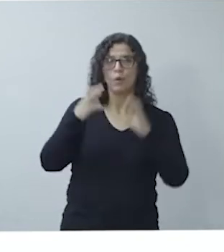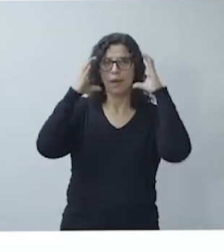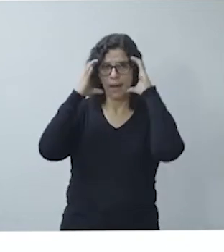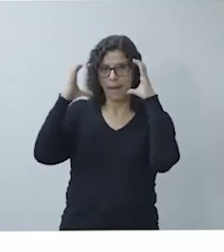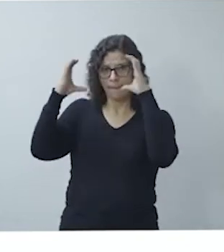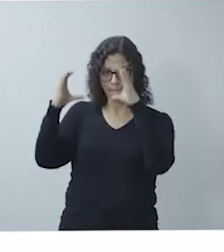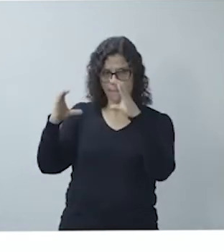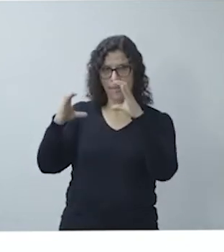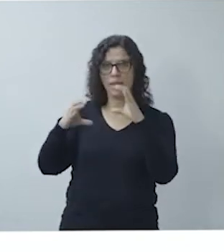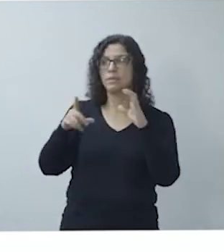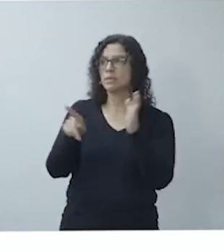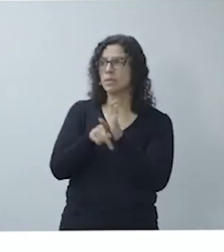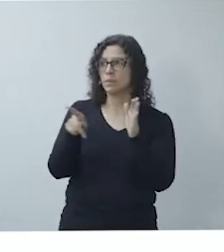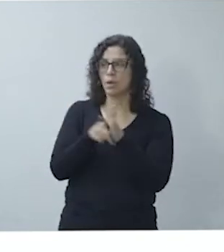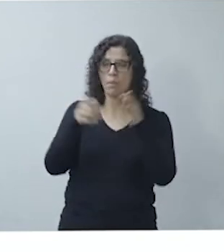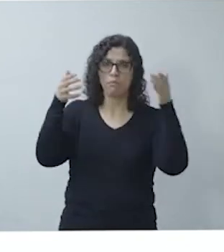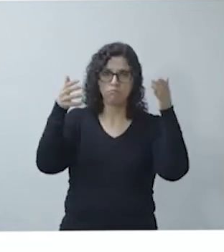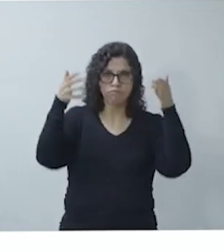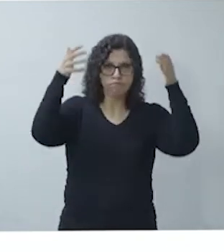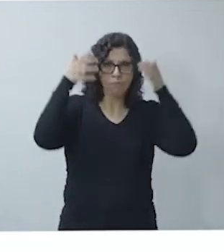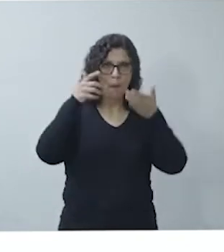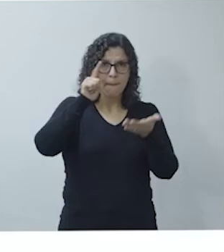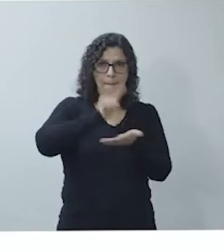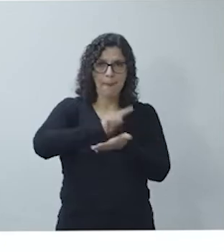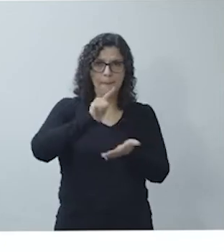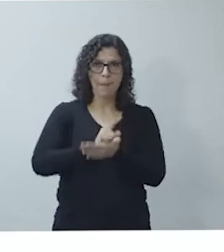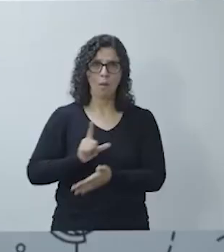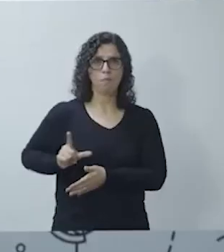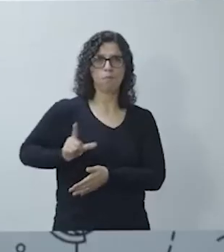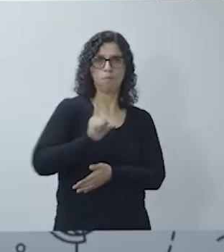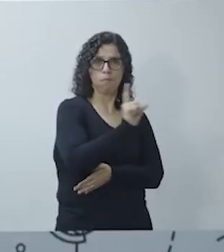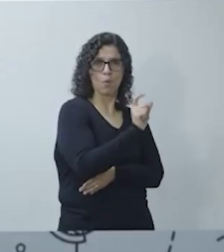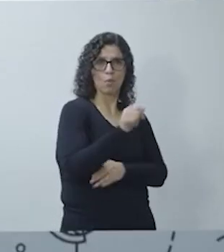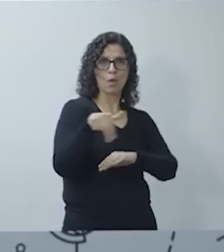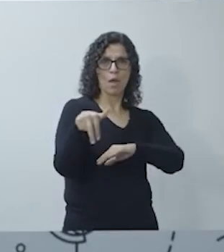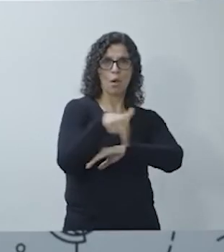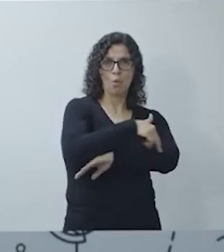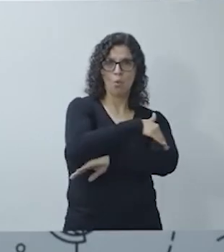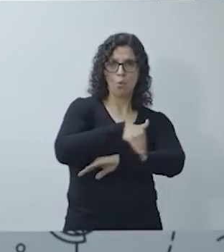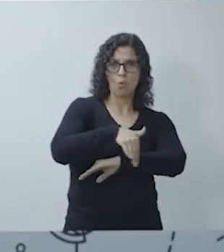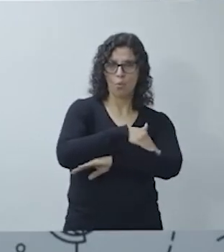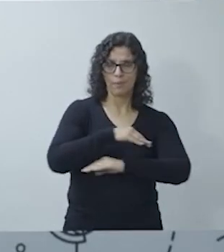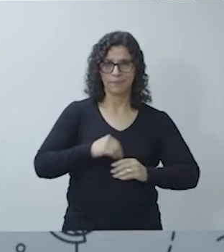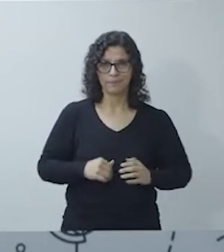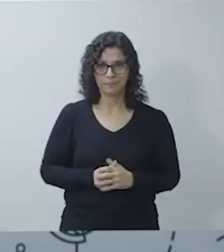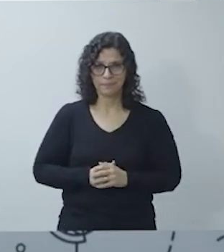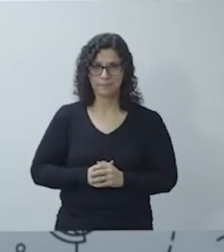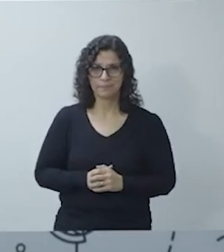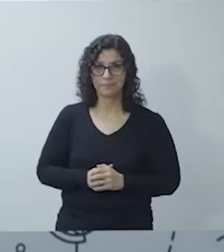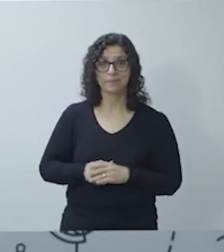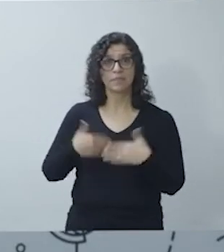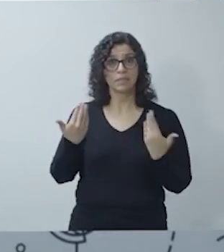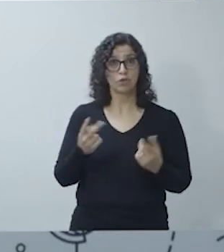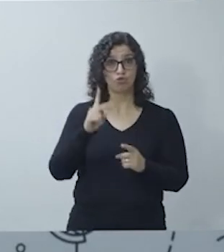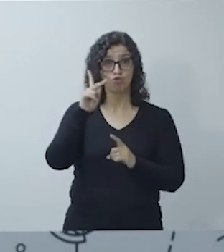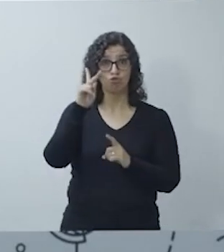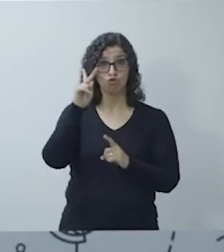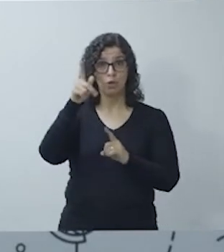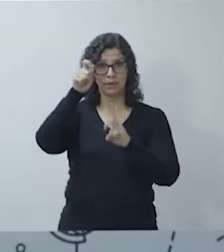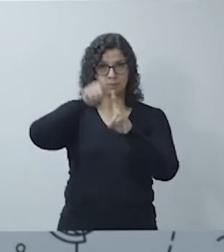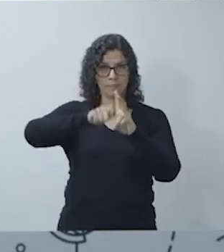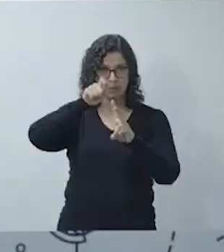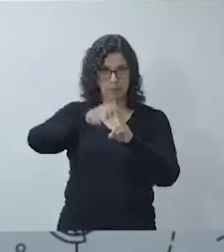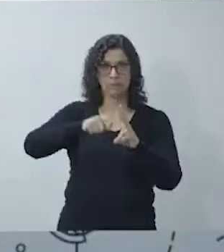cabeça, enfiou a de papelão e saiu para a rua. 2 meses